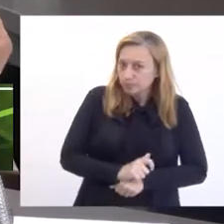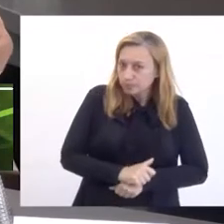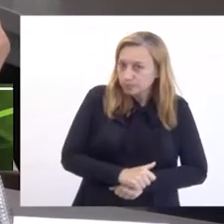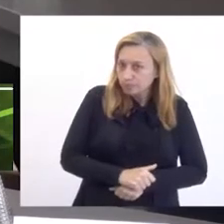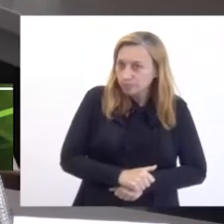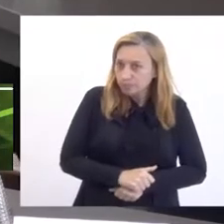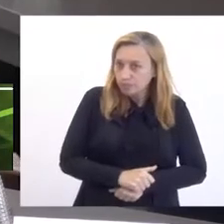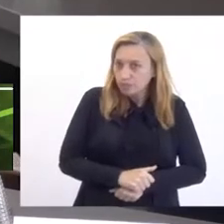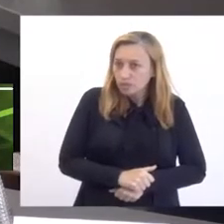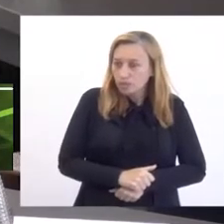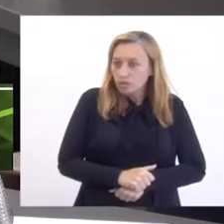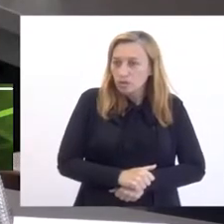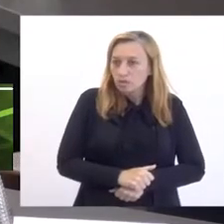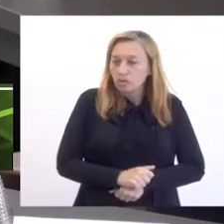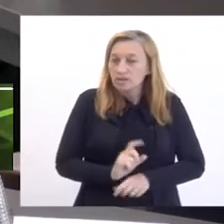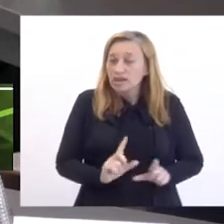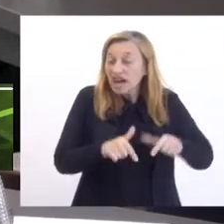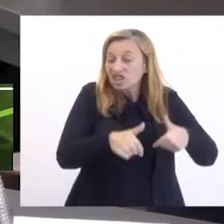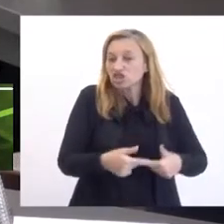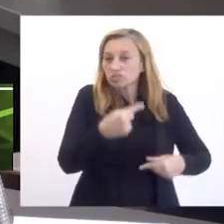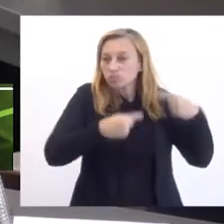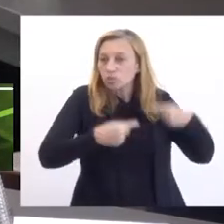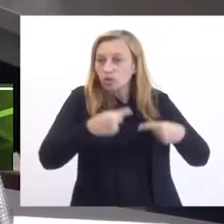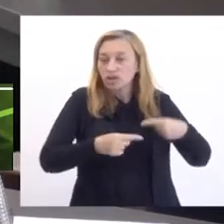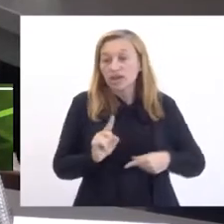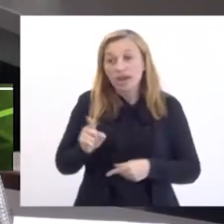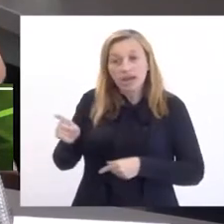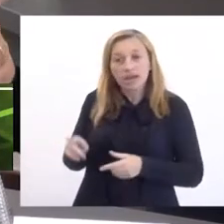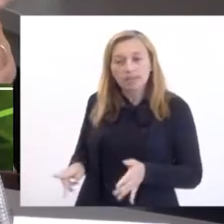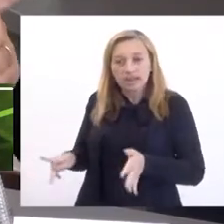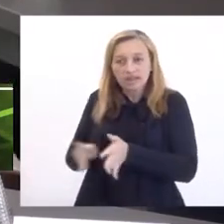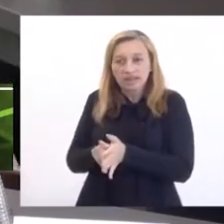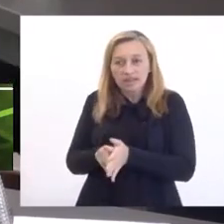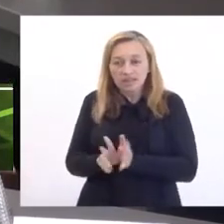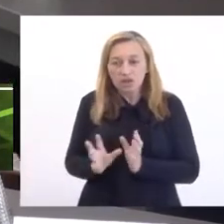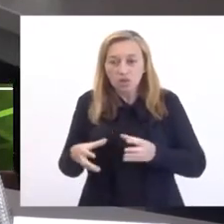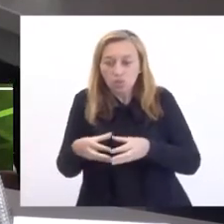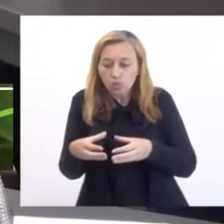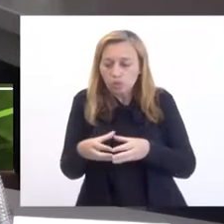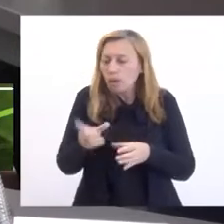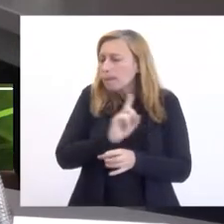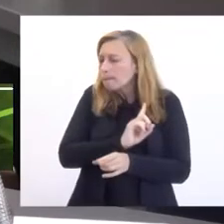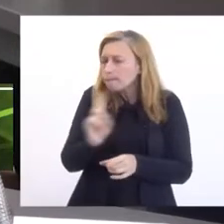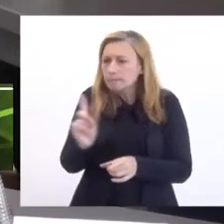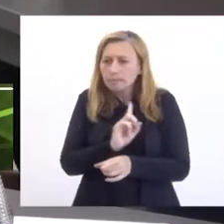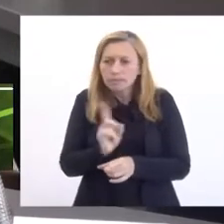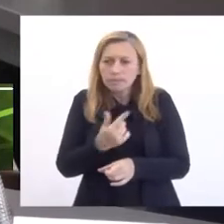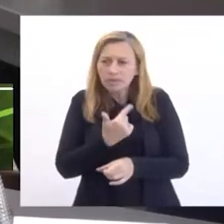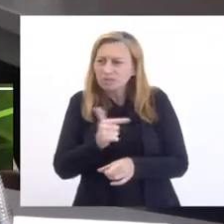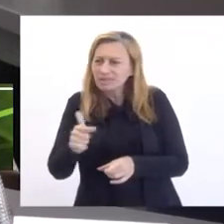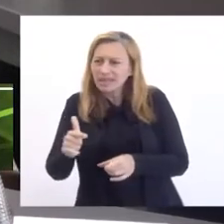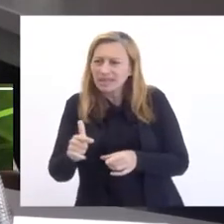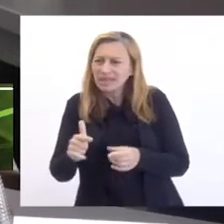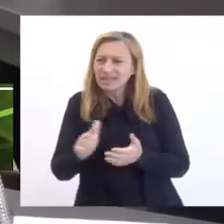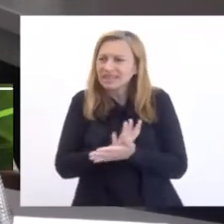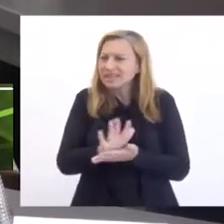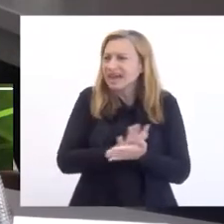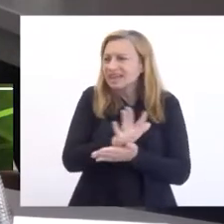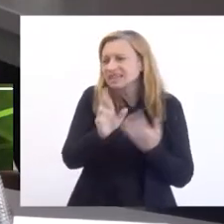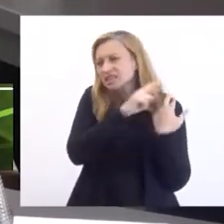por essa intervenção política. Ele fazia parte da chapa, mas não tem absolutamente nenhuma